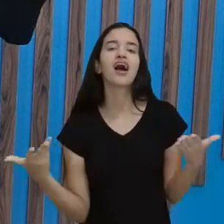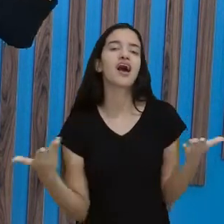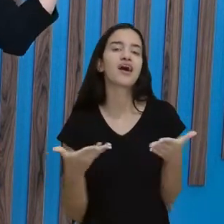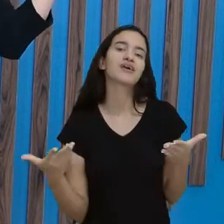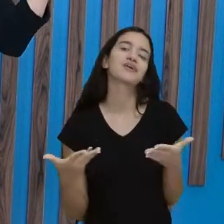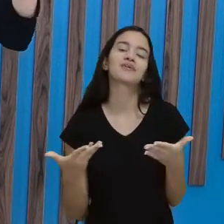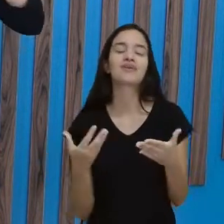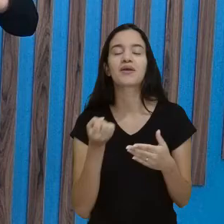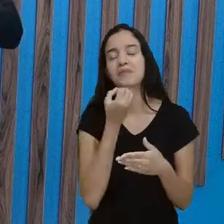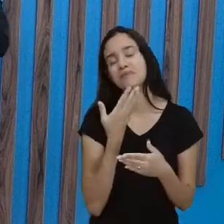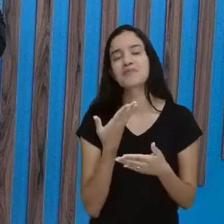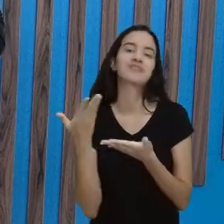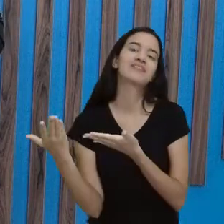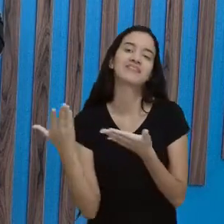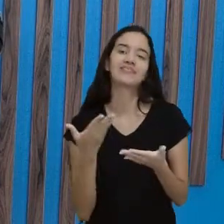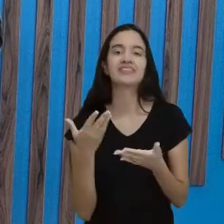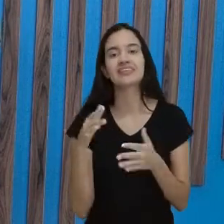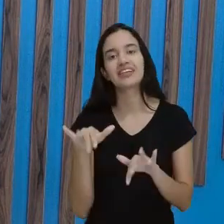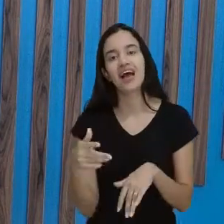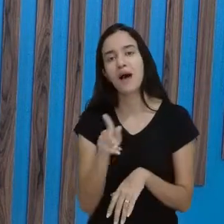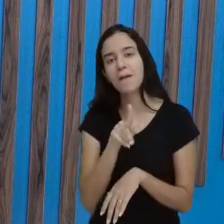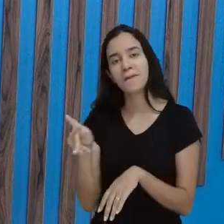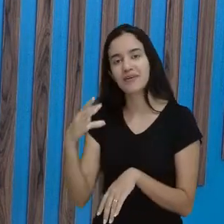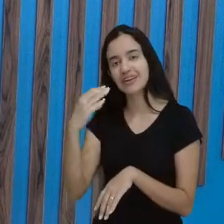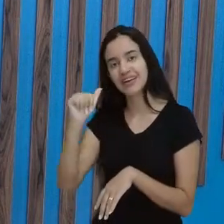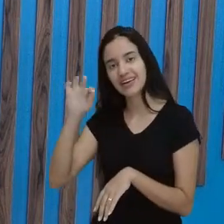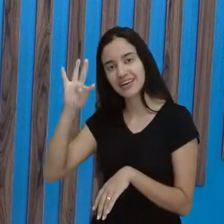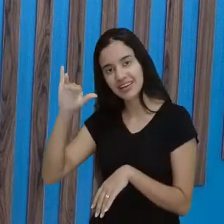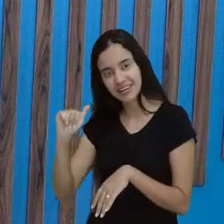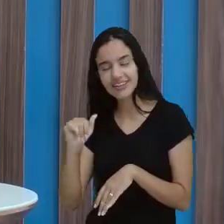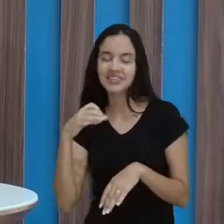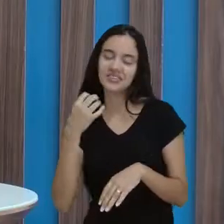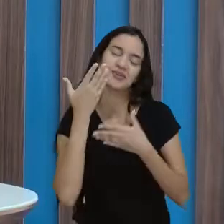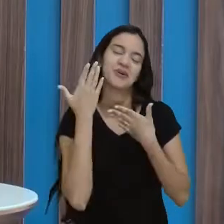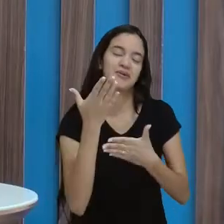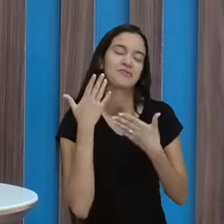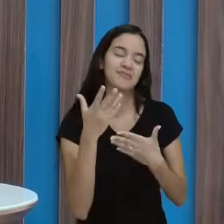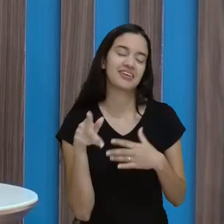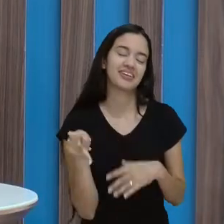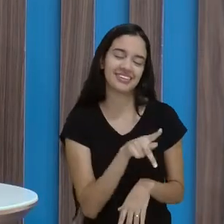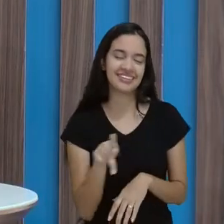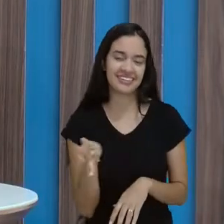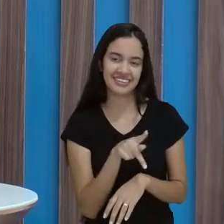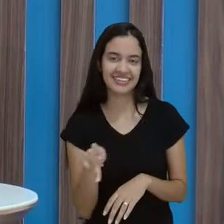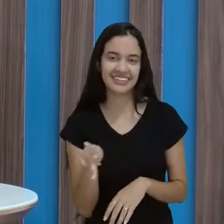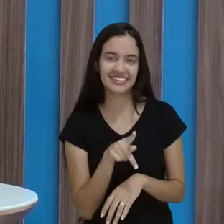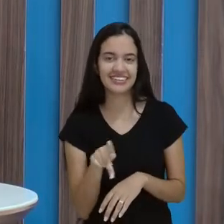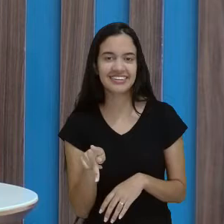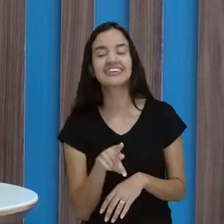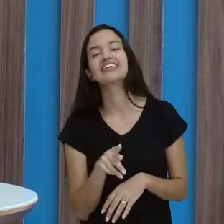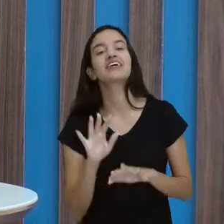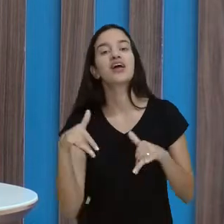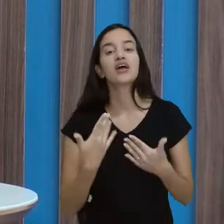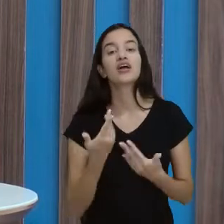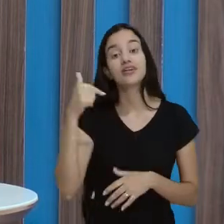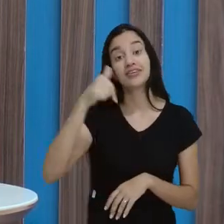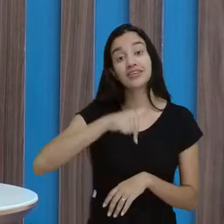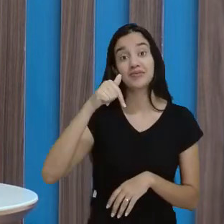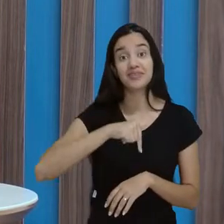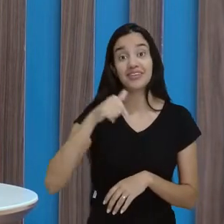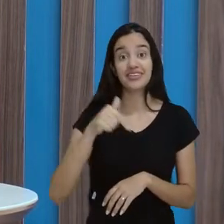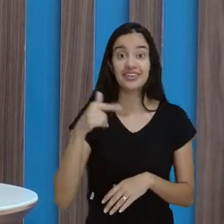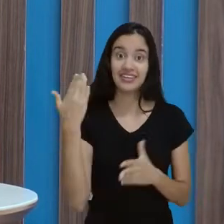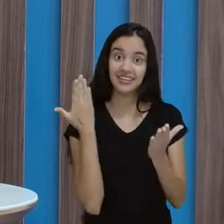à professora Kátia, que está lá no chat. Bem-vinda, professora Kátia. Obrigada, professora Keise. Já estamos por aqui,